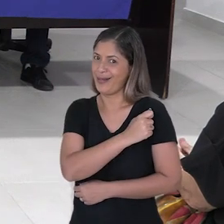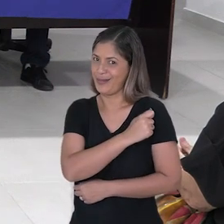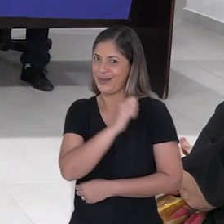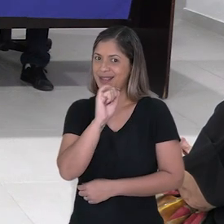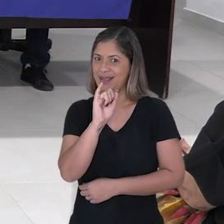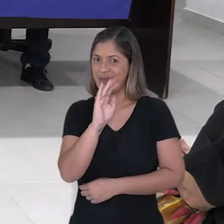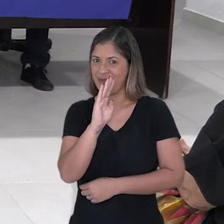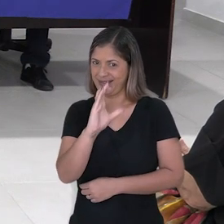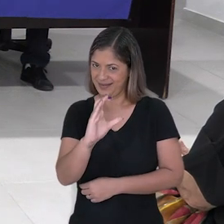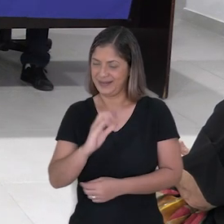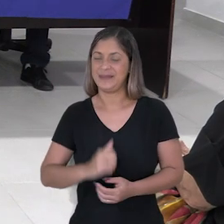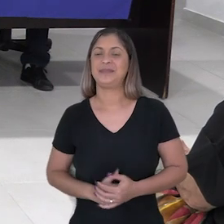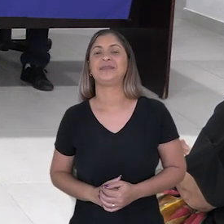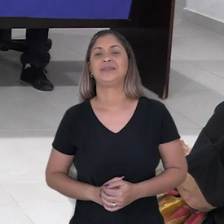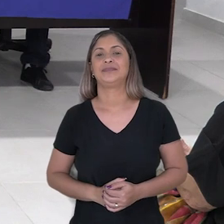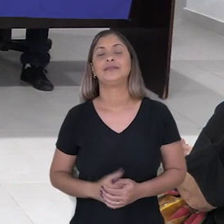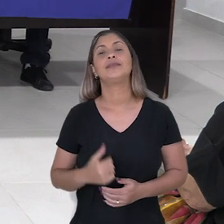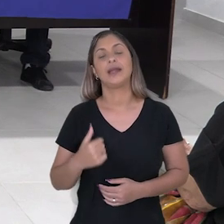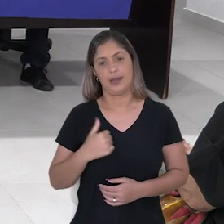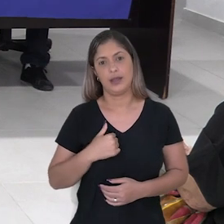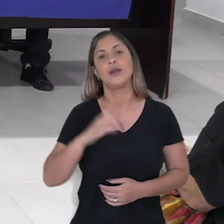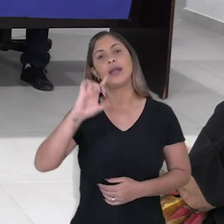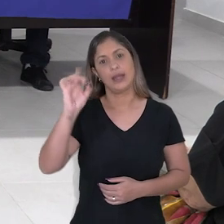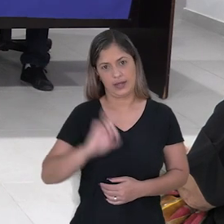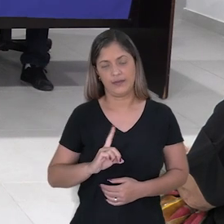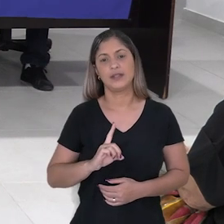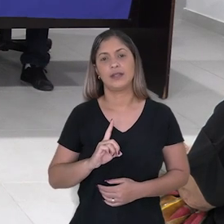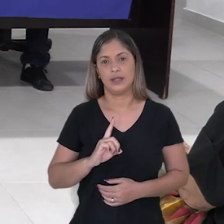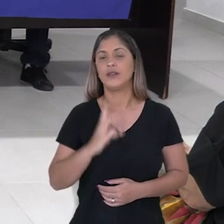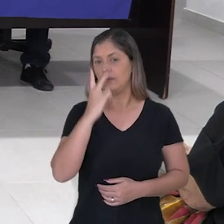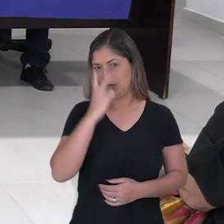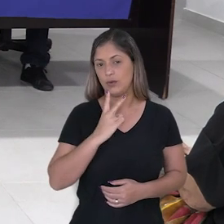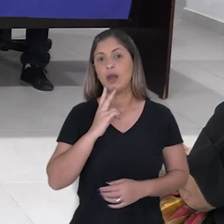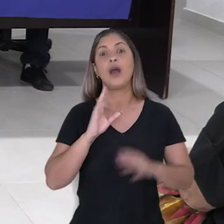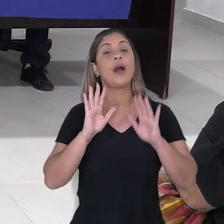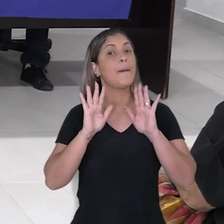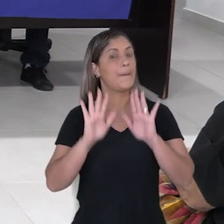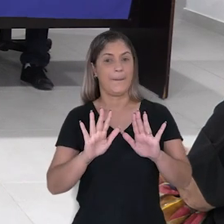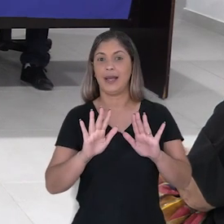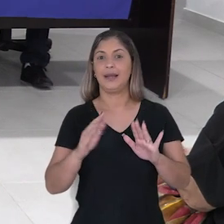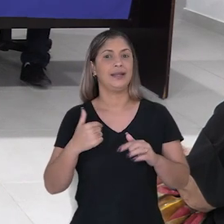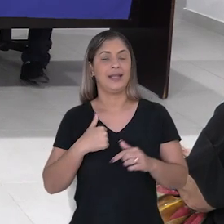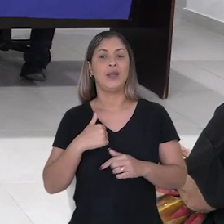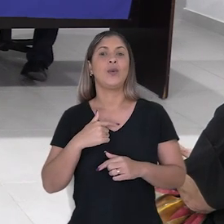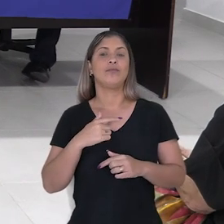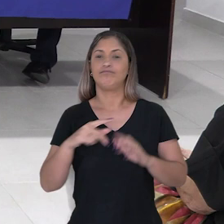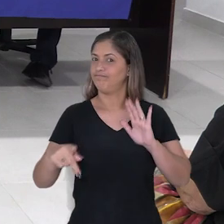IBC, eu sou deficiente visual de nascença, eu estou de óculos, mas eu não sou baixa visão, eu sou cega